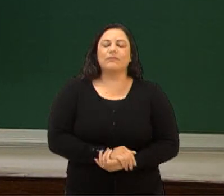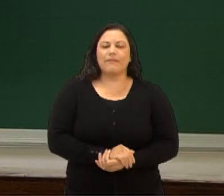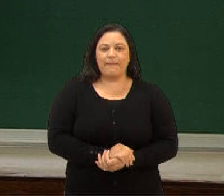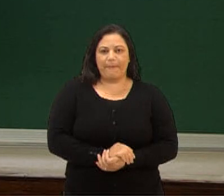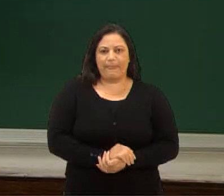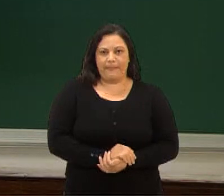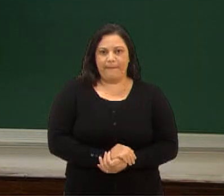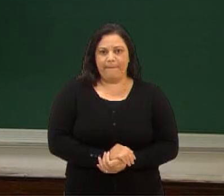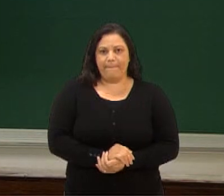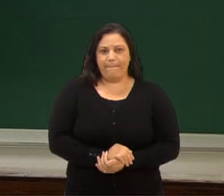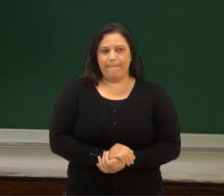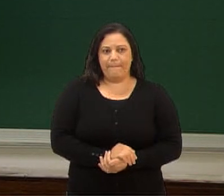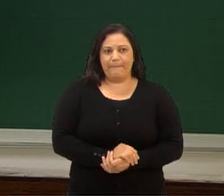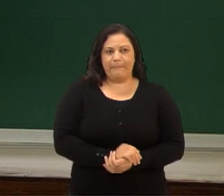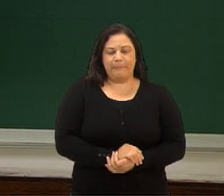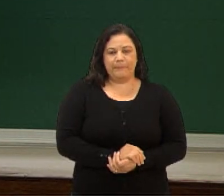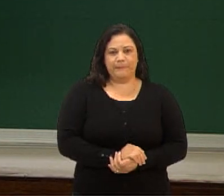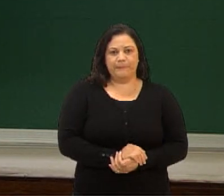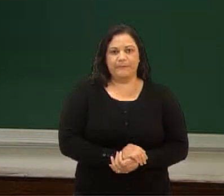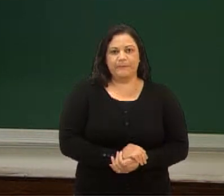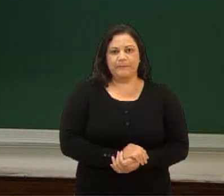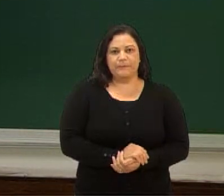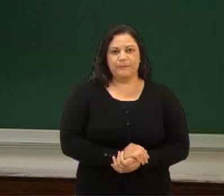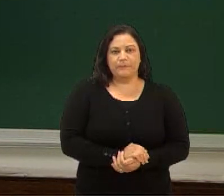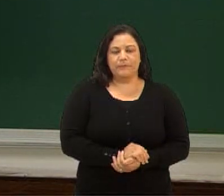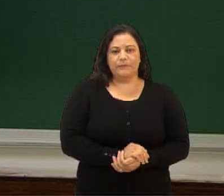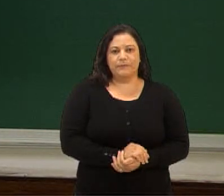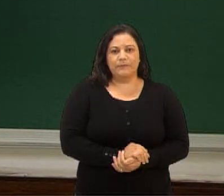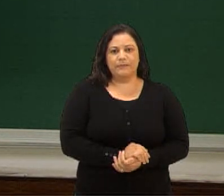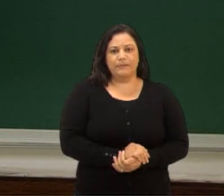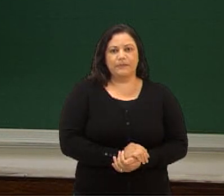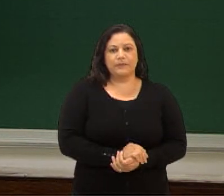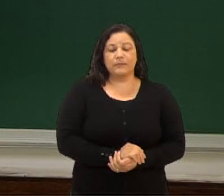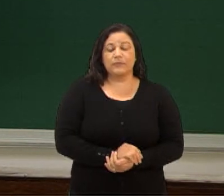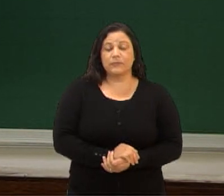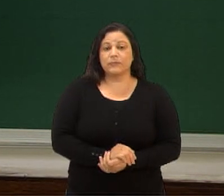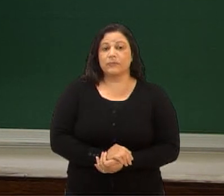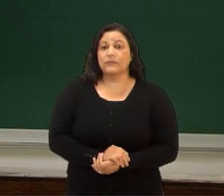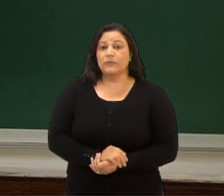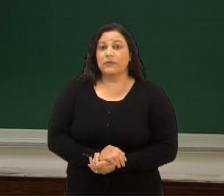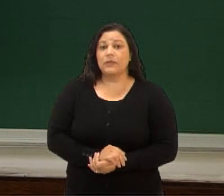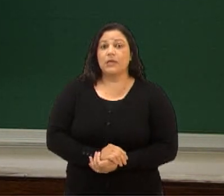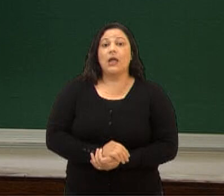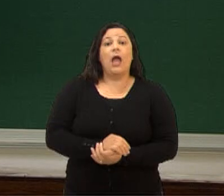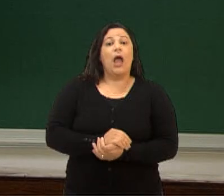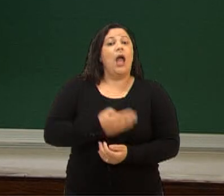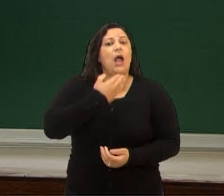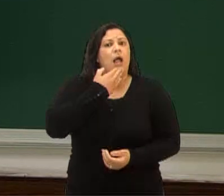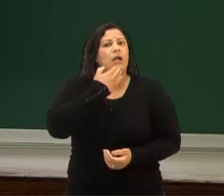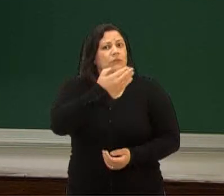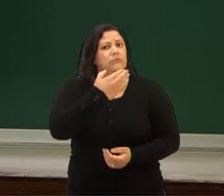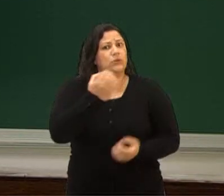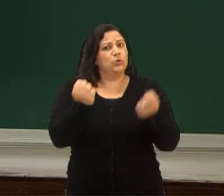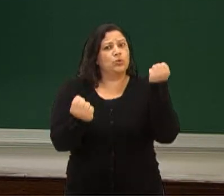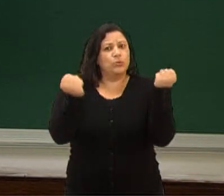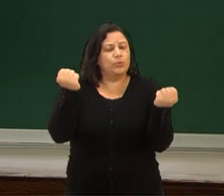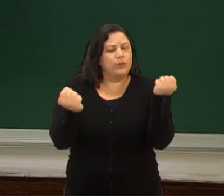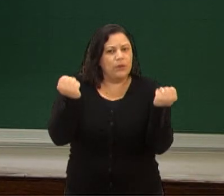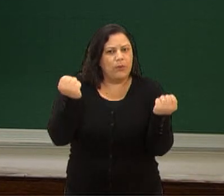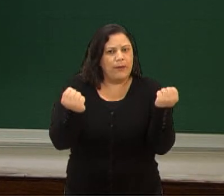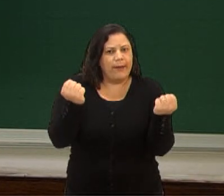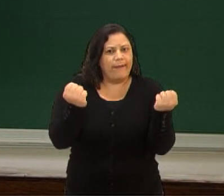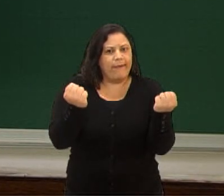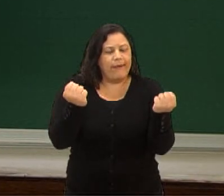returned even after 4 days. Ele tomou meu carro emprestado, ele pegou o meu carro emprestado por